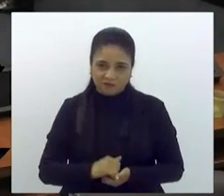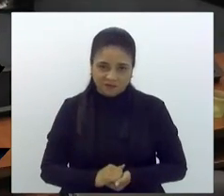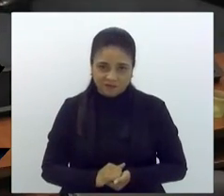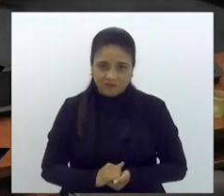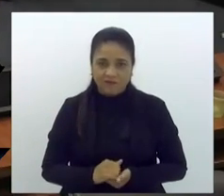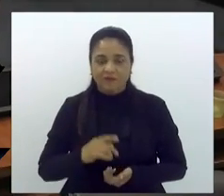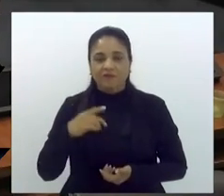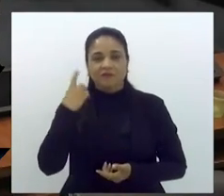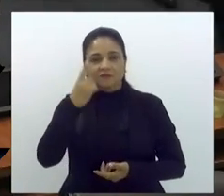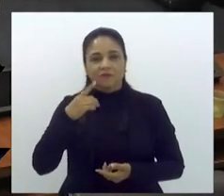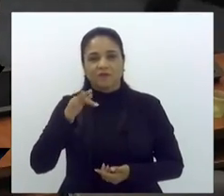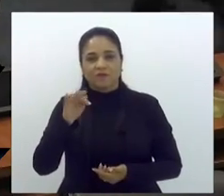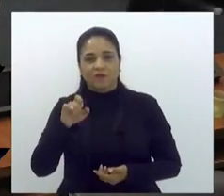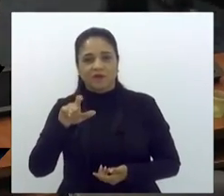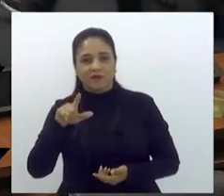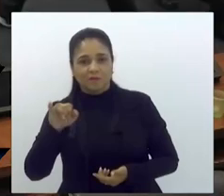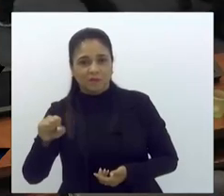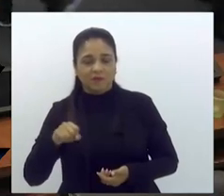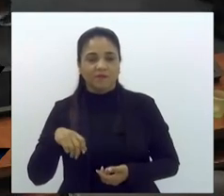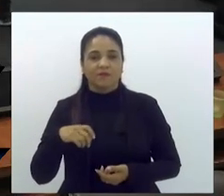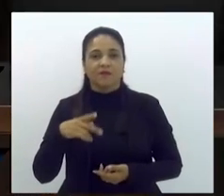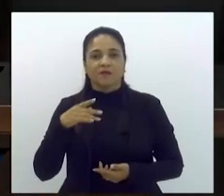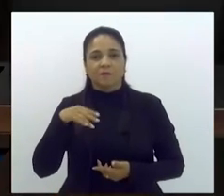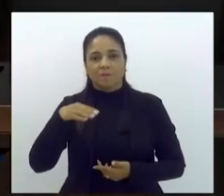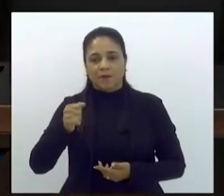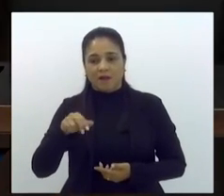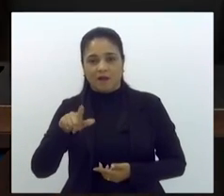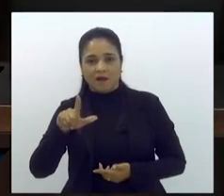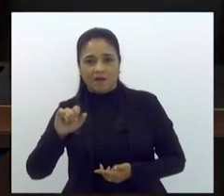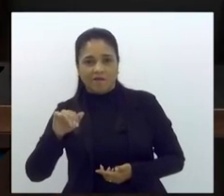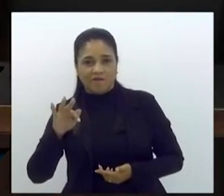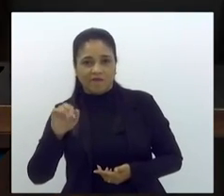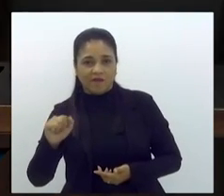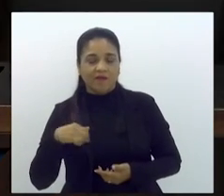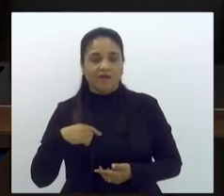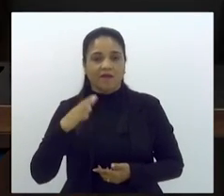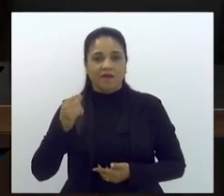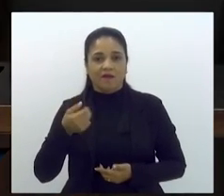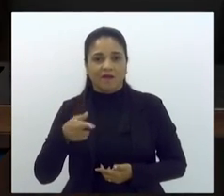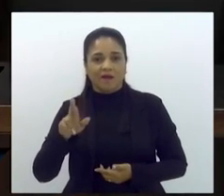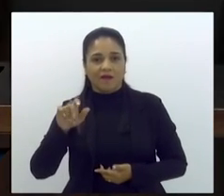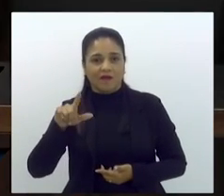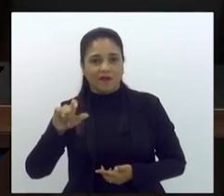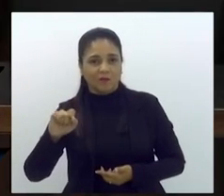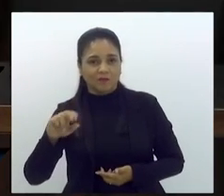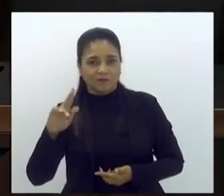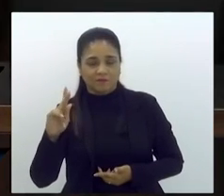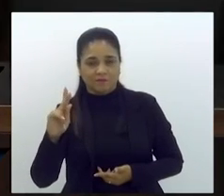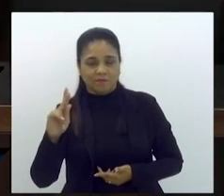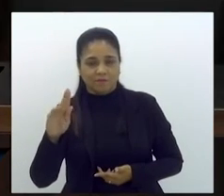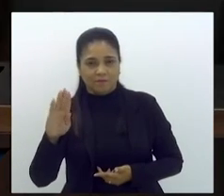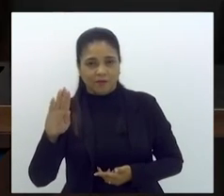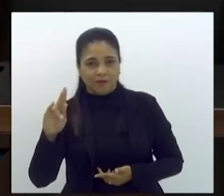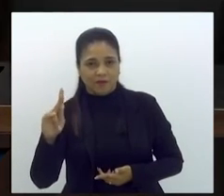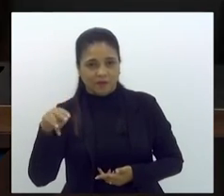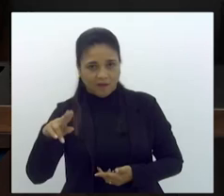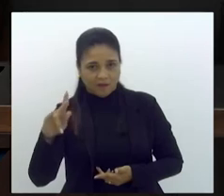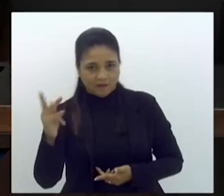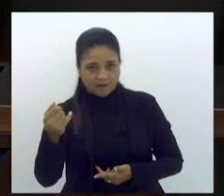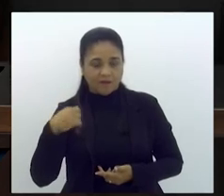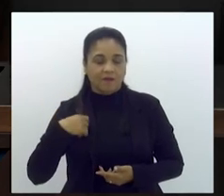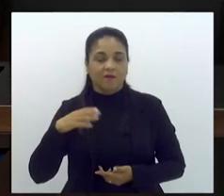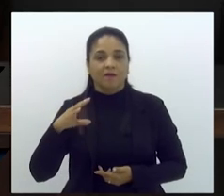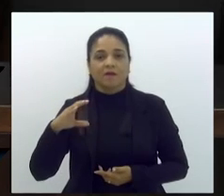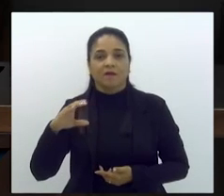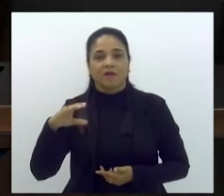Jorge Felipe Neto Deputado Samuel Malafaia deputado Carlinhos BNH deputado Léo Vieira Deputado Luiz